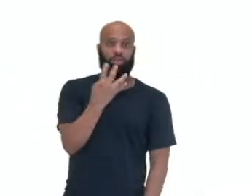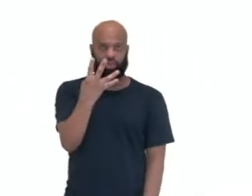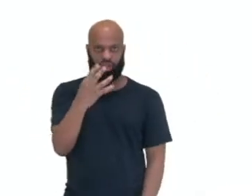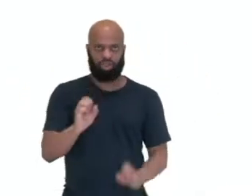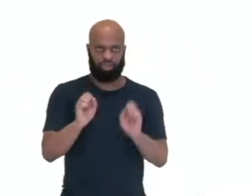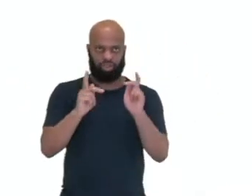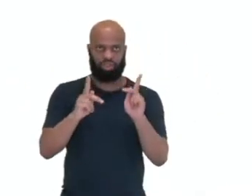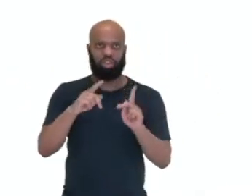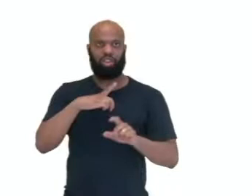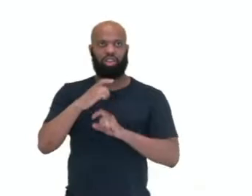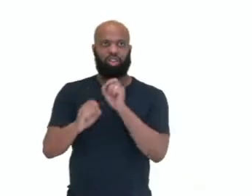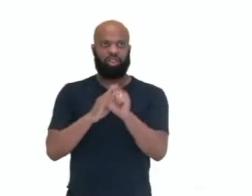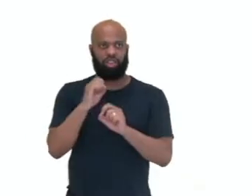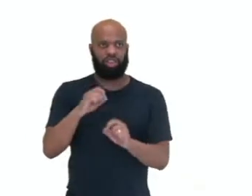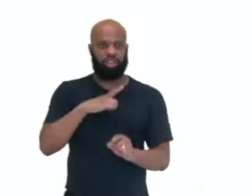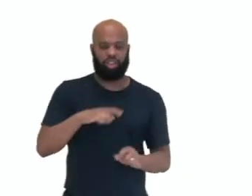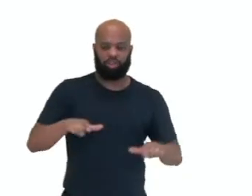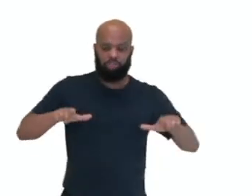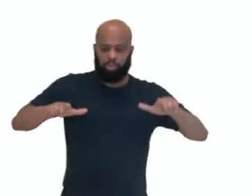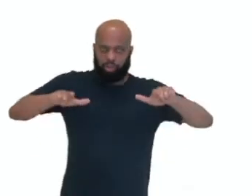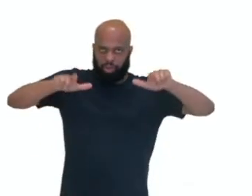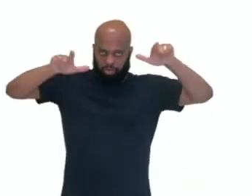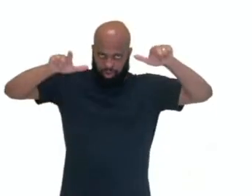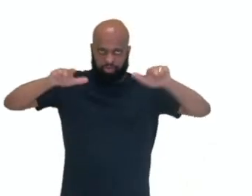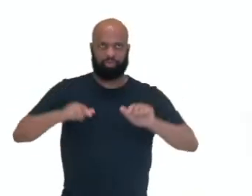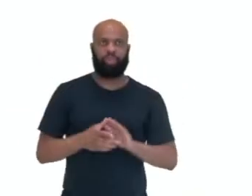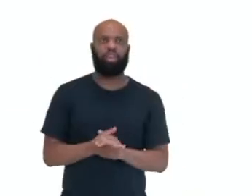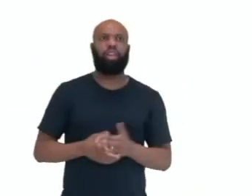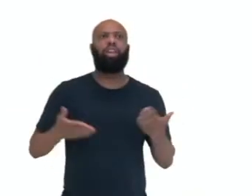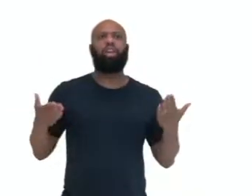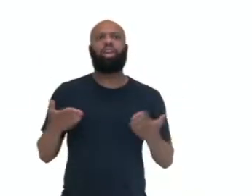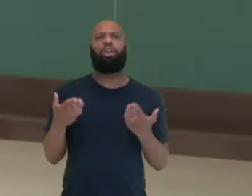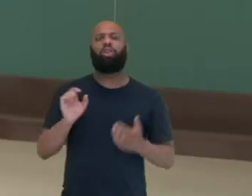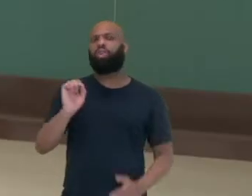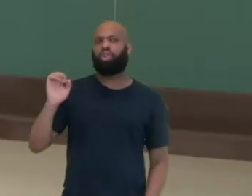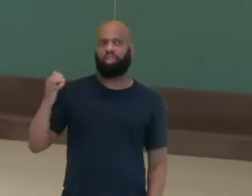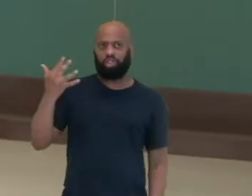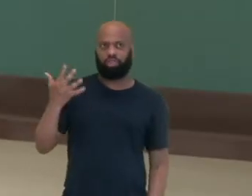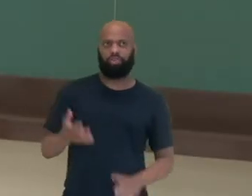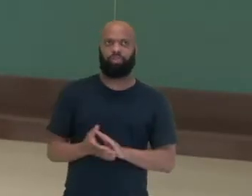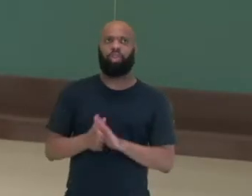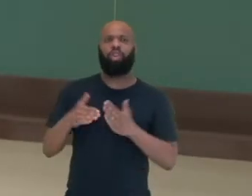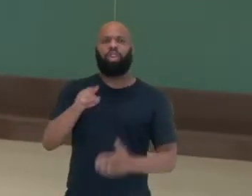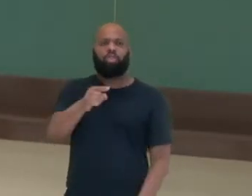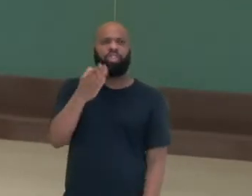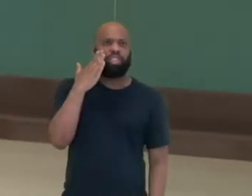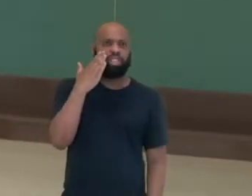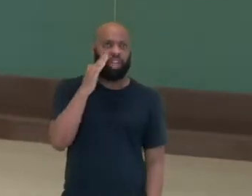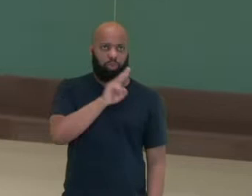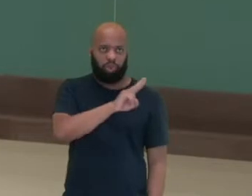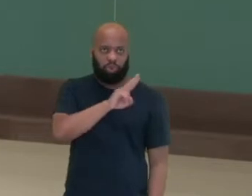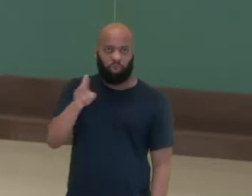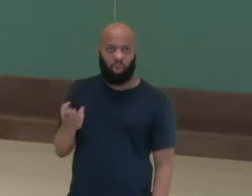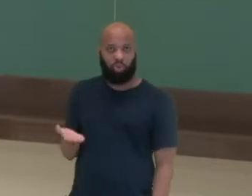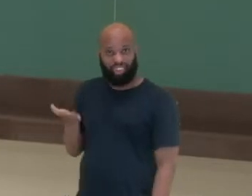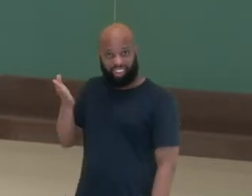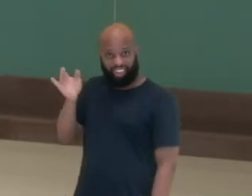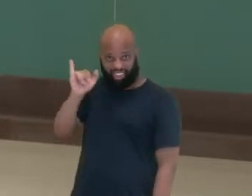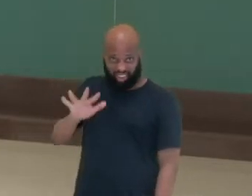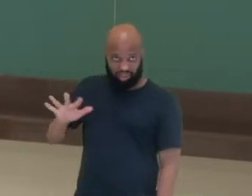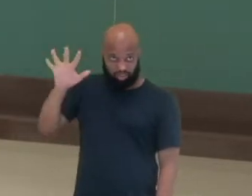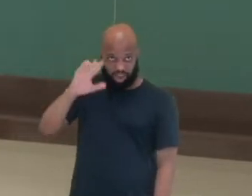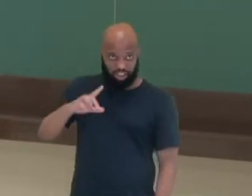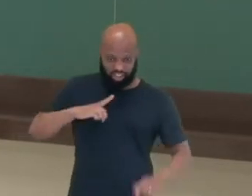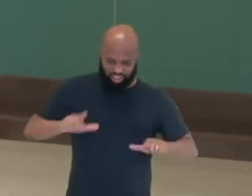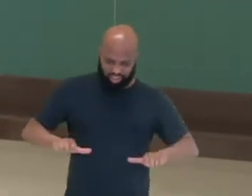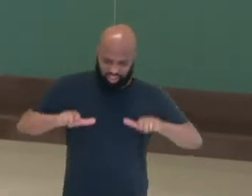4 camadas. E tem ali um empilhamento, tá bom? Aí, olha lá. Você sabe o nome da figura formada na